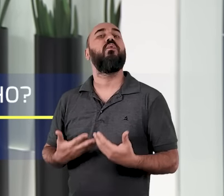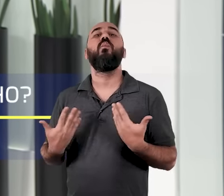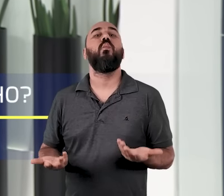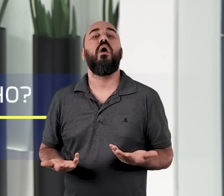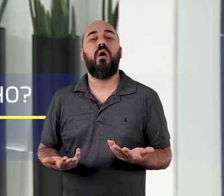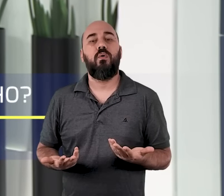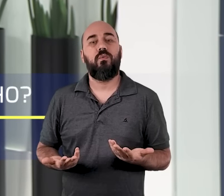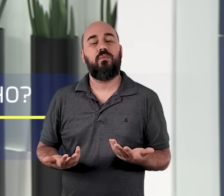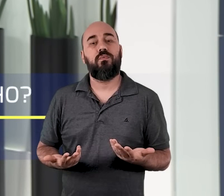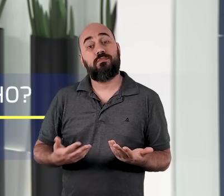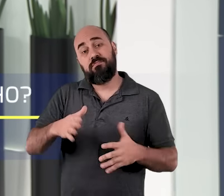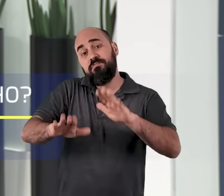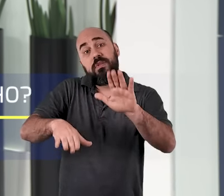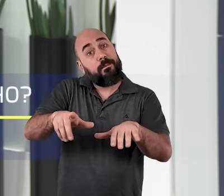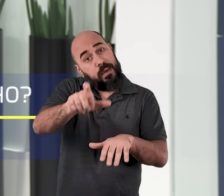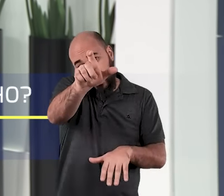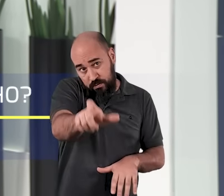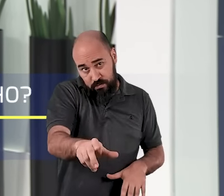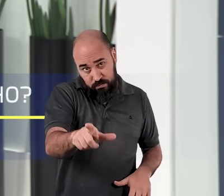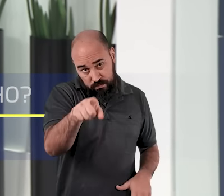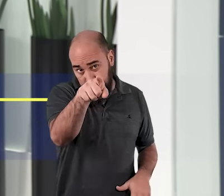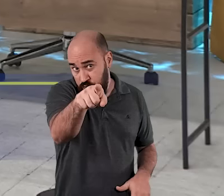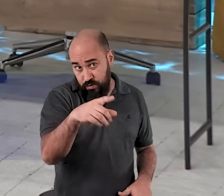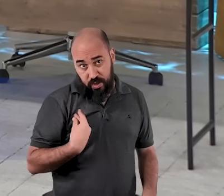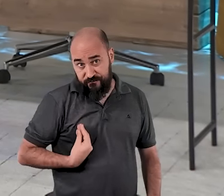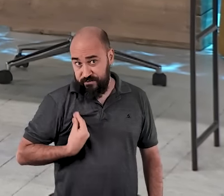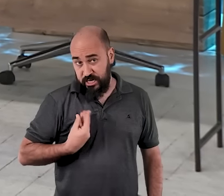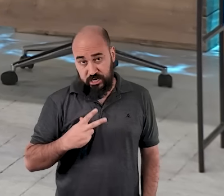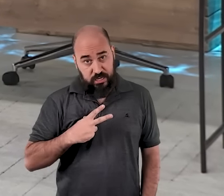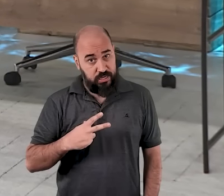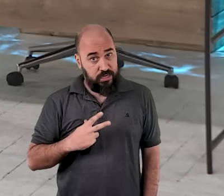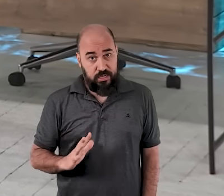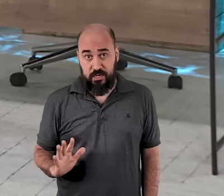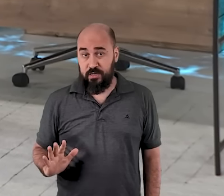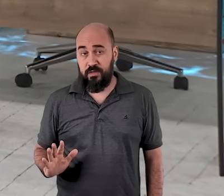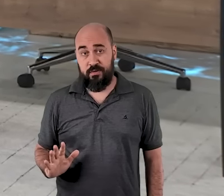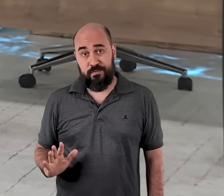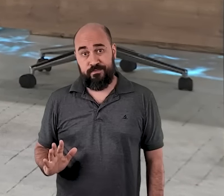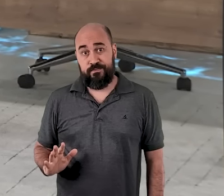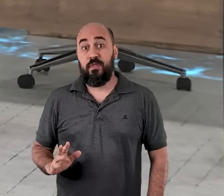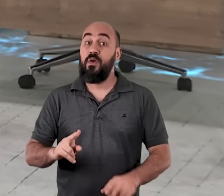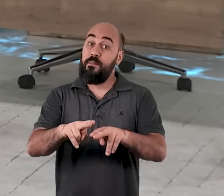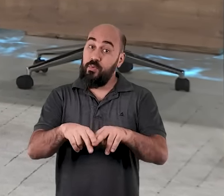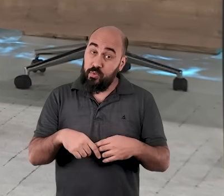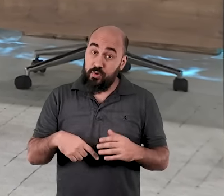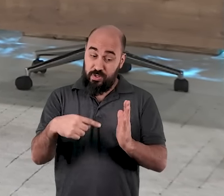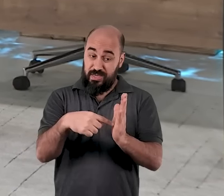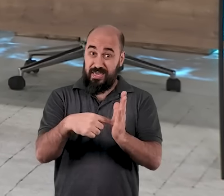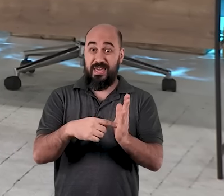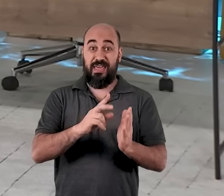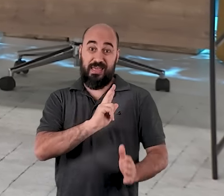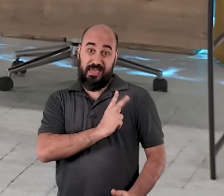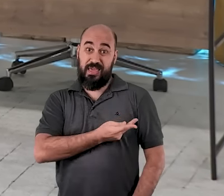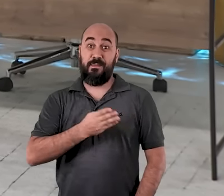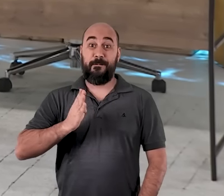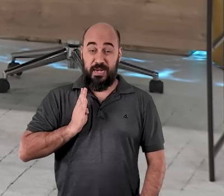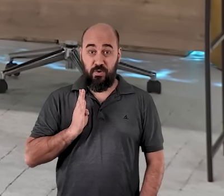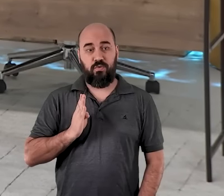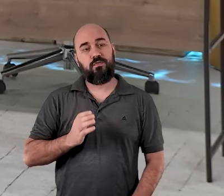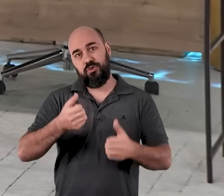diante do Evangelho que nos é apresentado. É por isso que aqui mesmo, na carta aos Hebreus, há uma forte